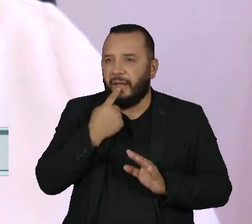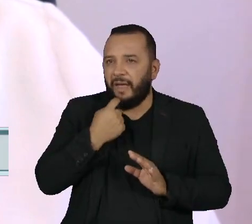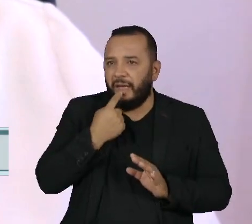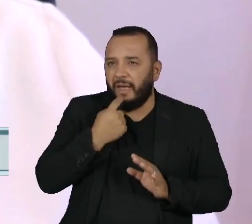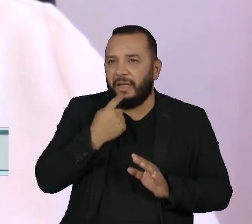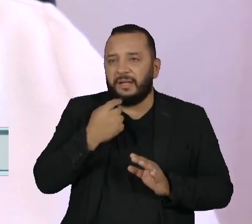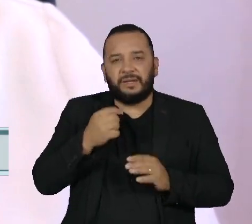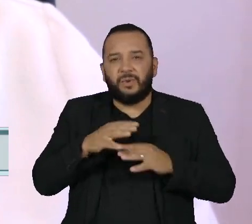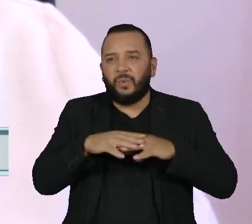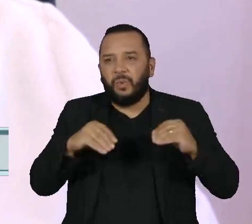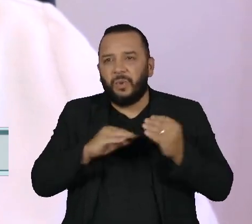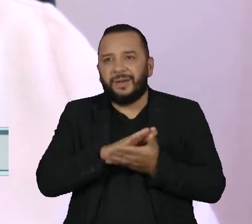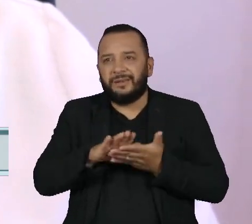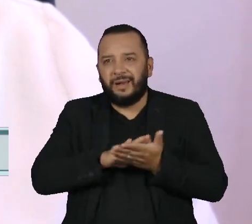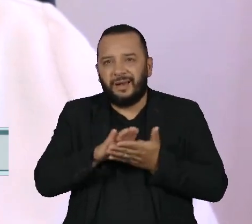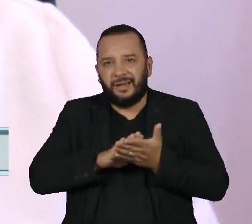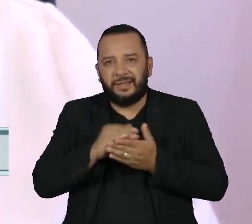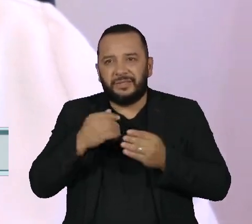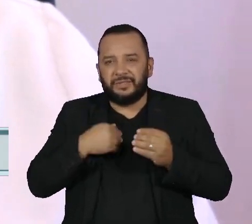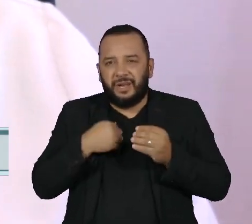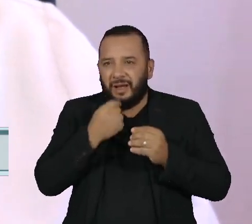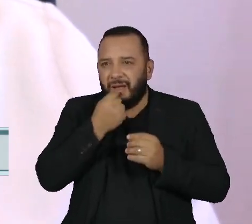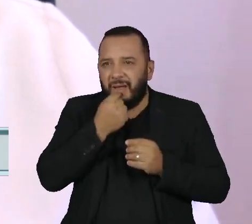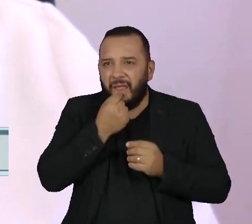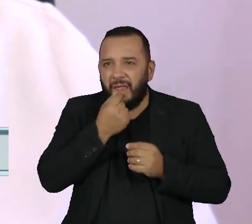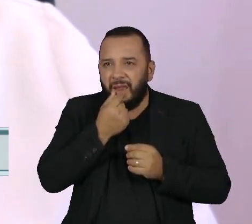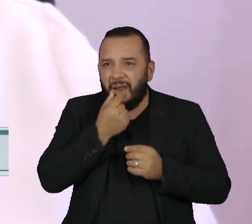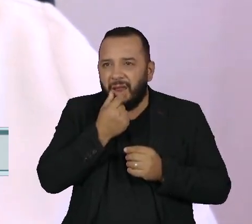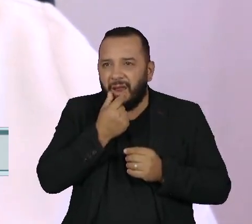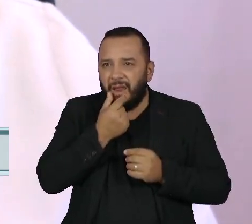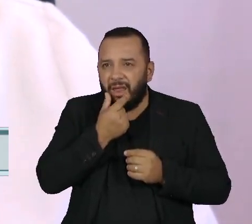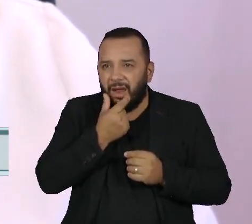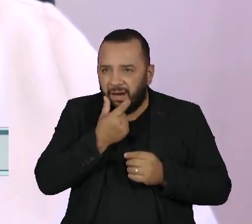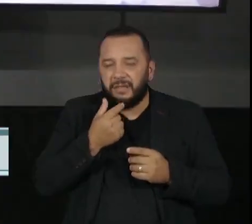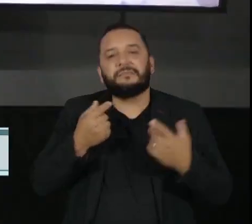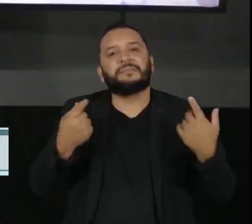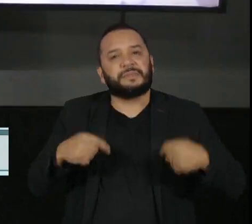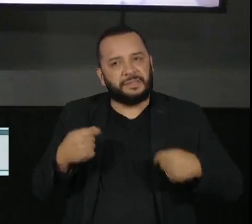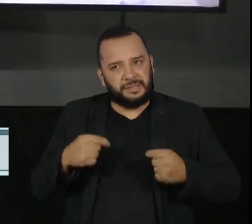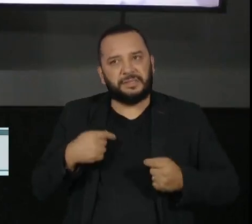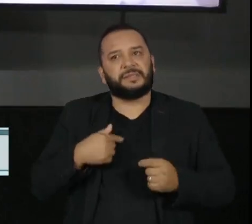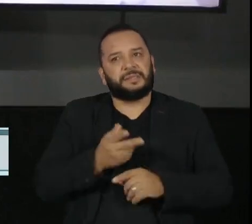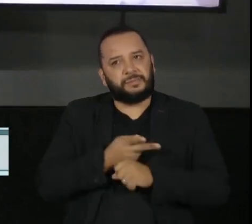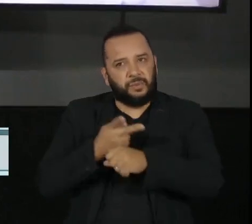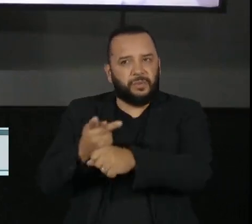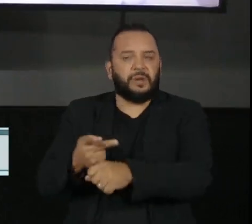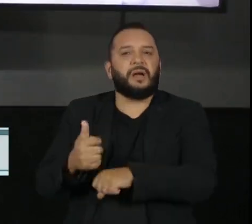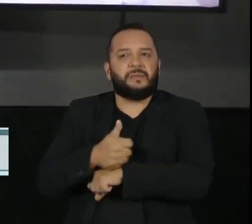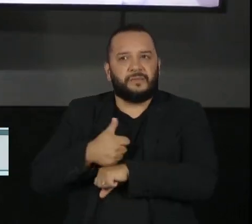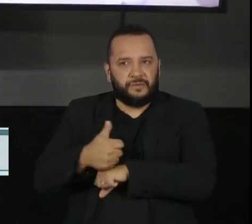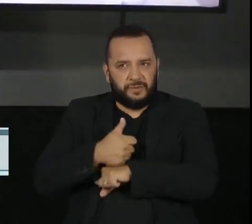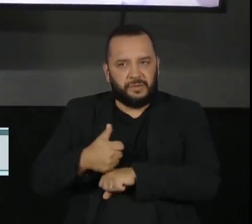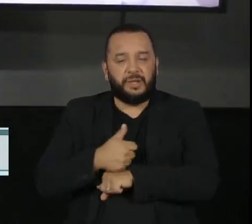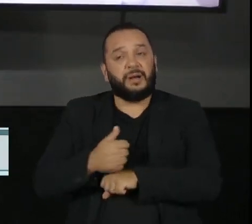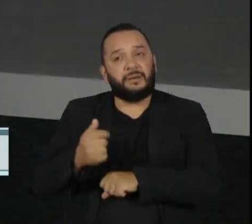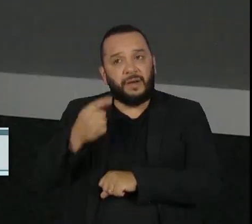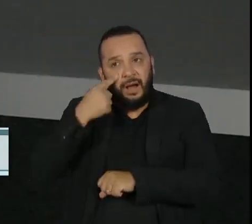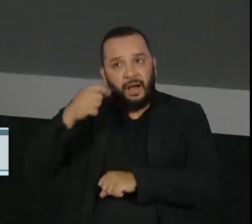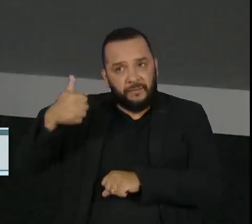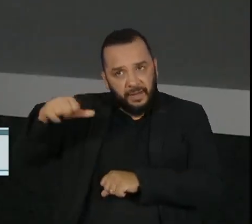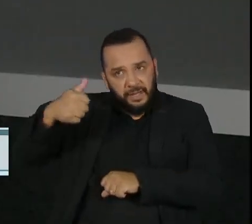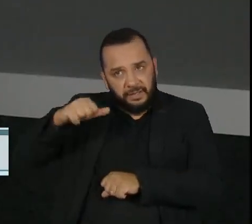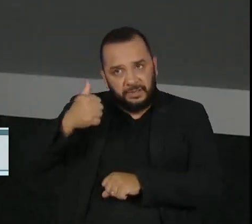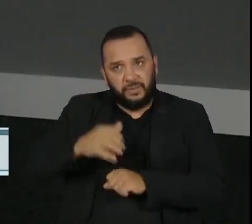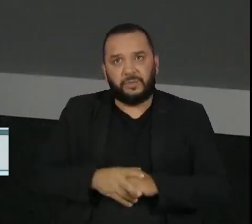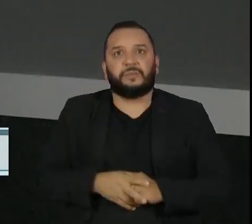não cicatriza, que passa a crescer progressivamente, ele também deve fazer a busca para um profissional especializado para sua avaliação. O